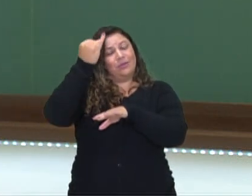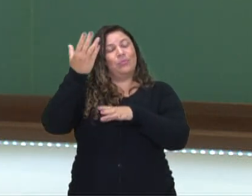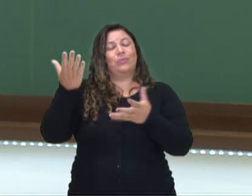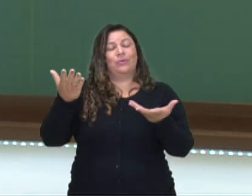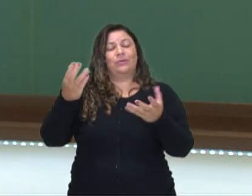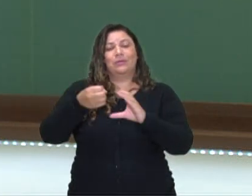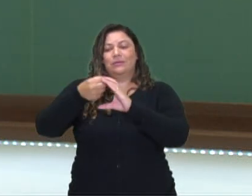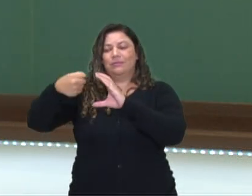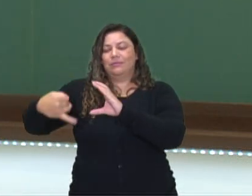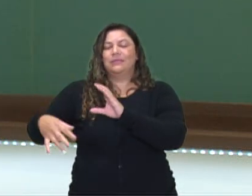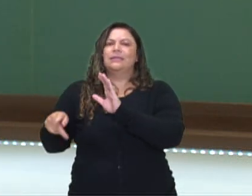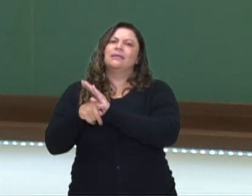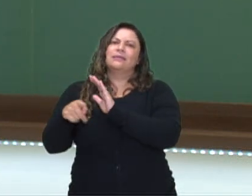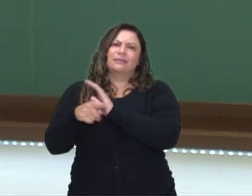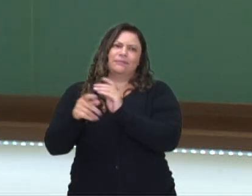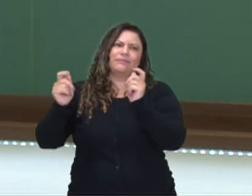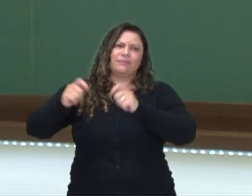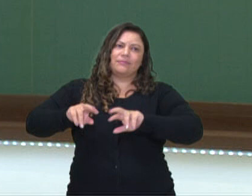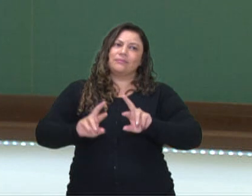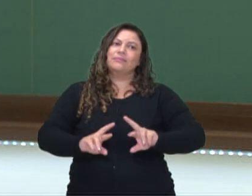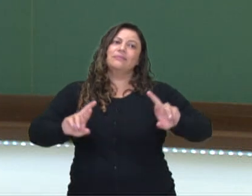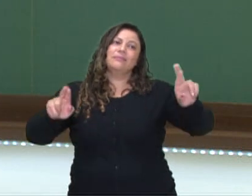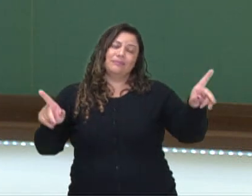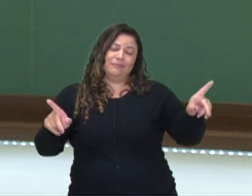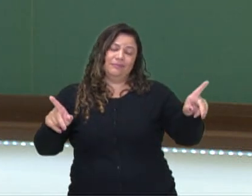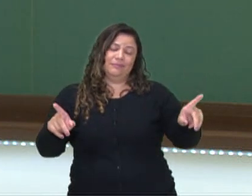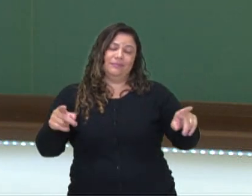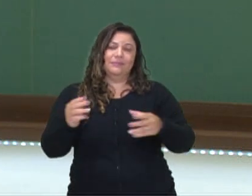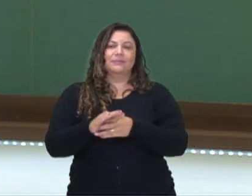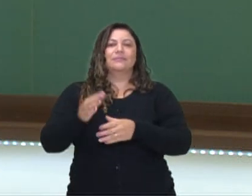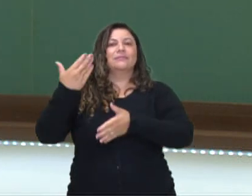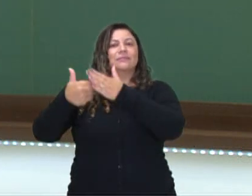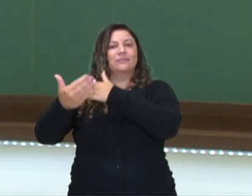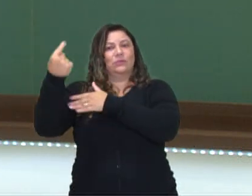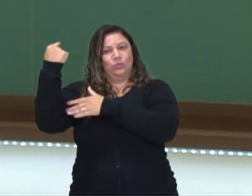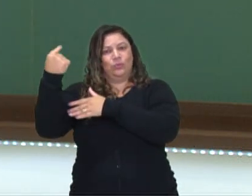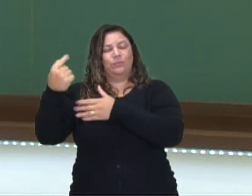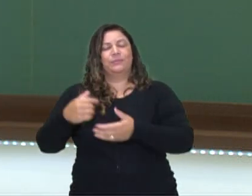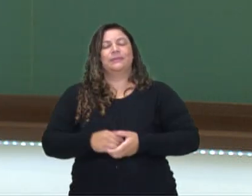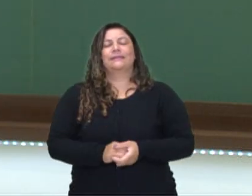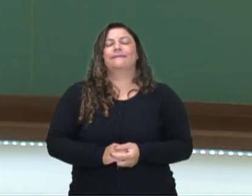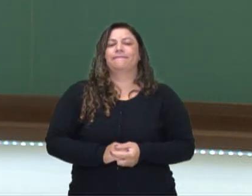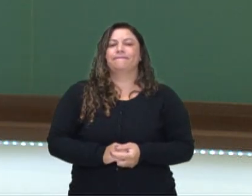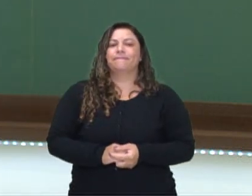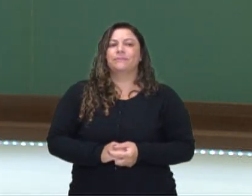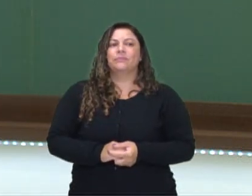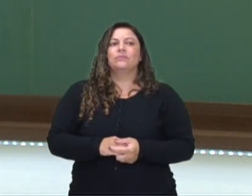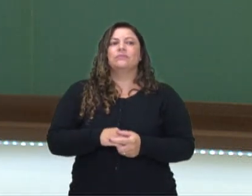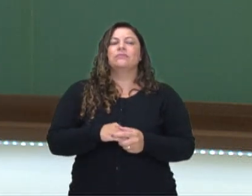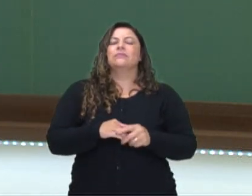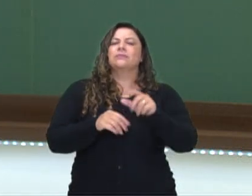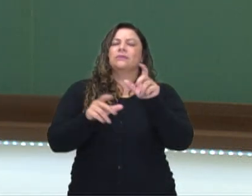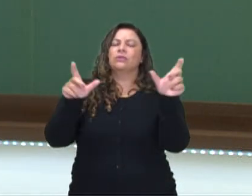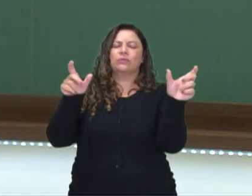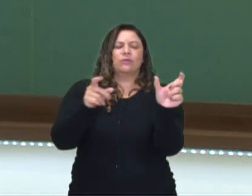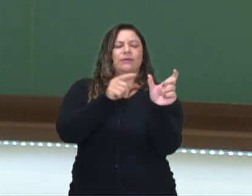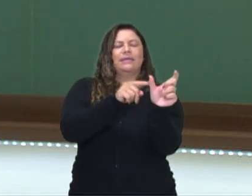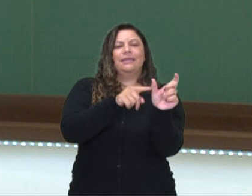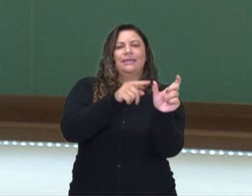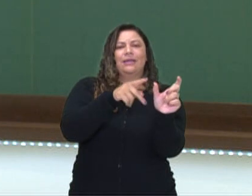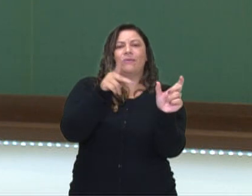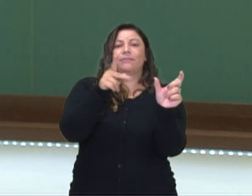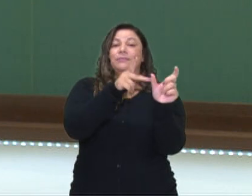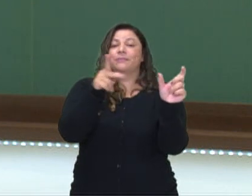sua característica. Diferente do que tínhamos aqui anterior, quando temos um predicado verbal, o seu núcleo, a palavra